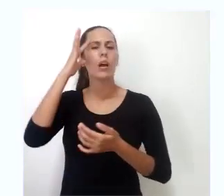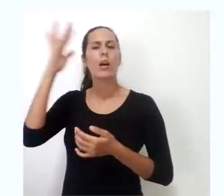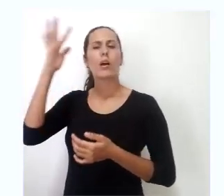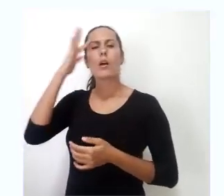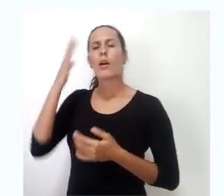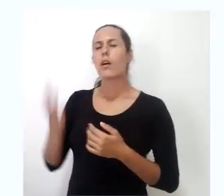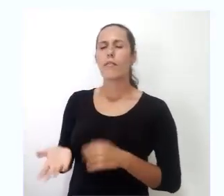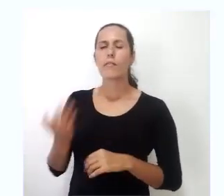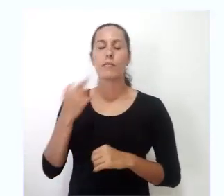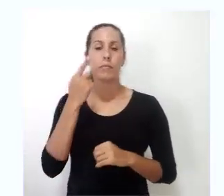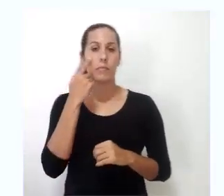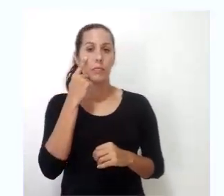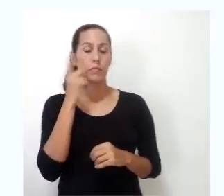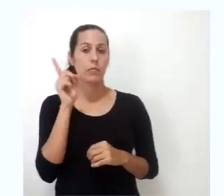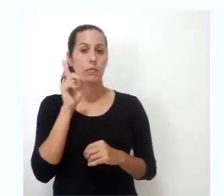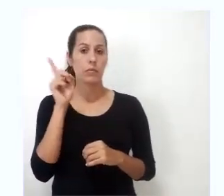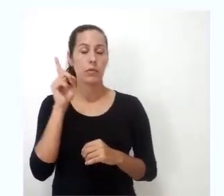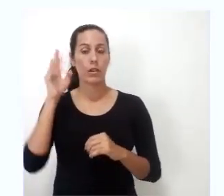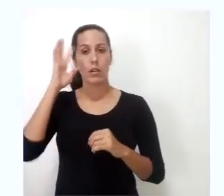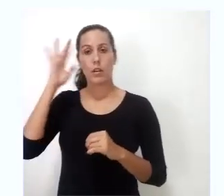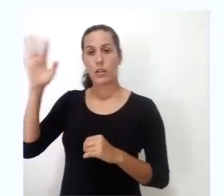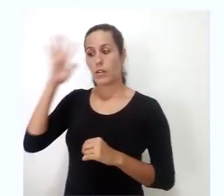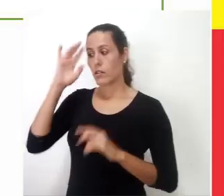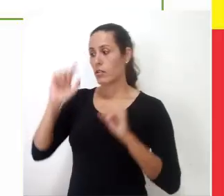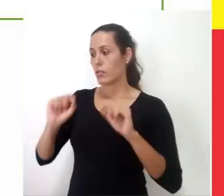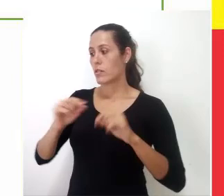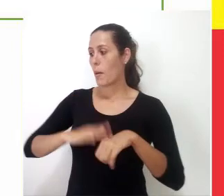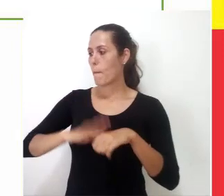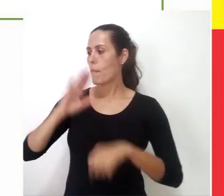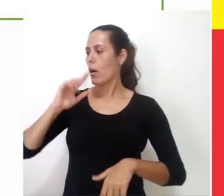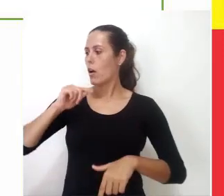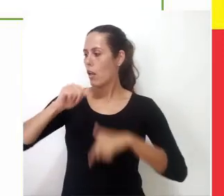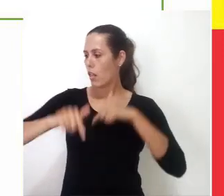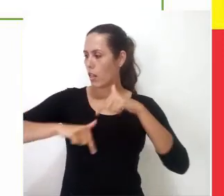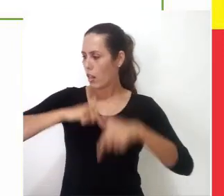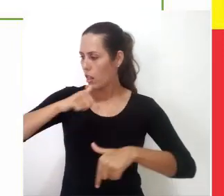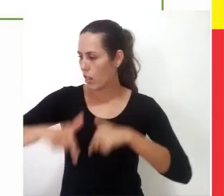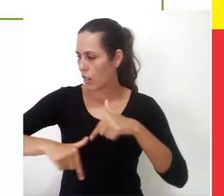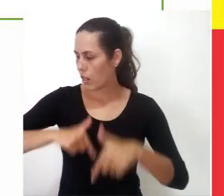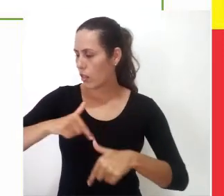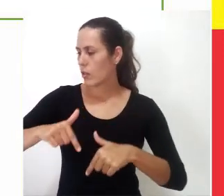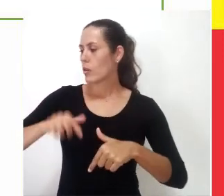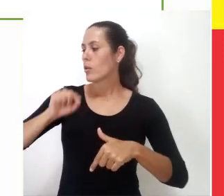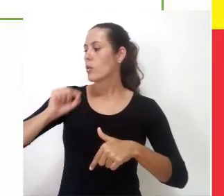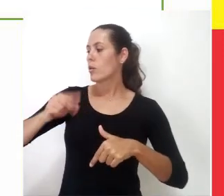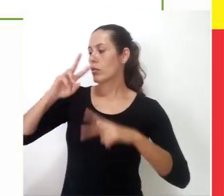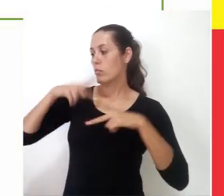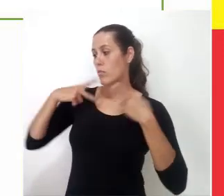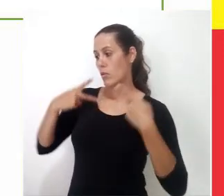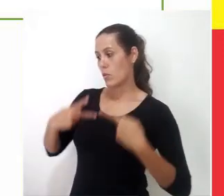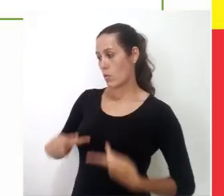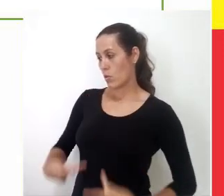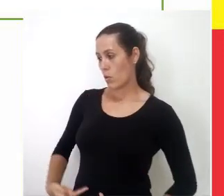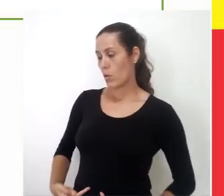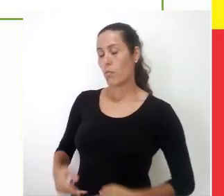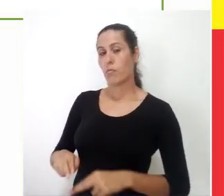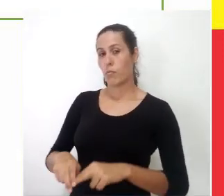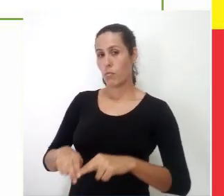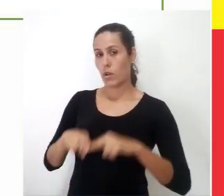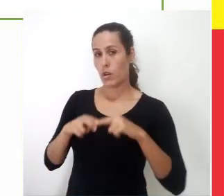tal um pensamento? Esse pensamento, ele diz, é mais trabalhoso conduzir os homens